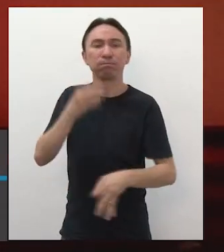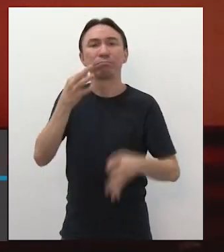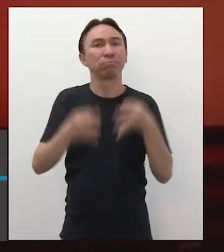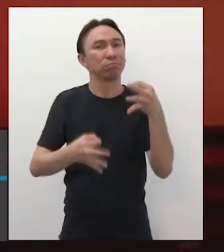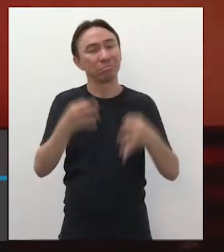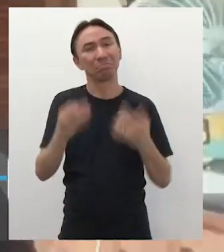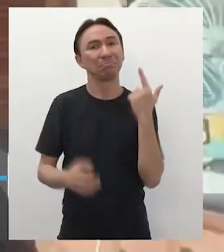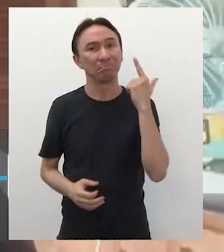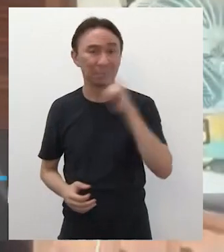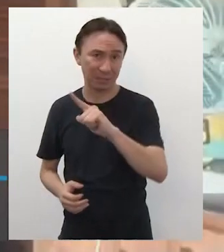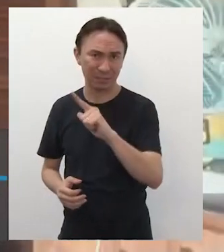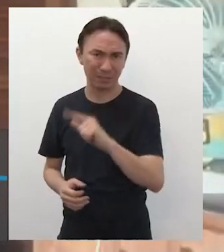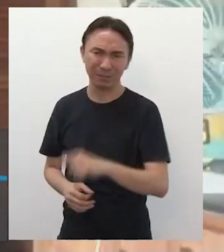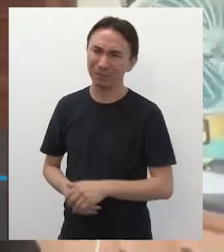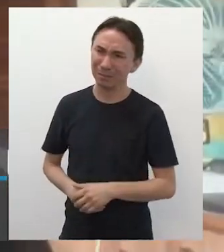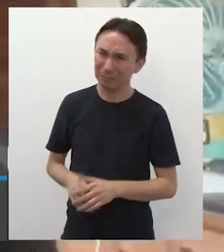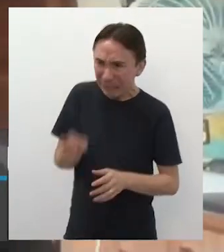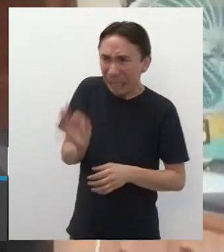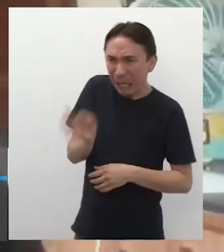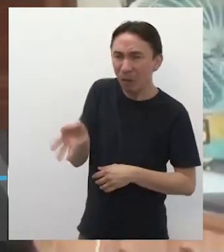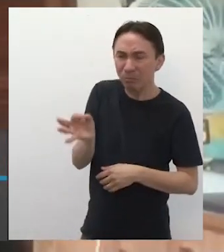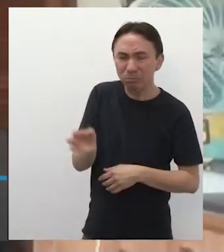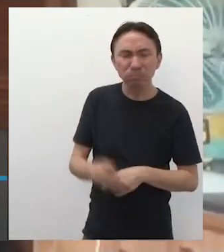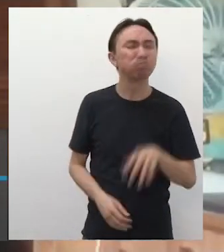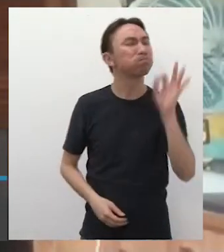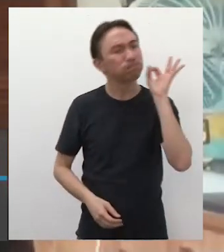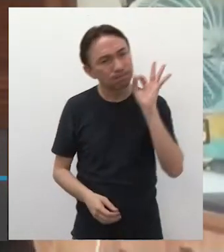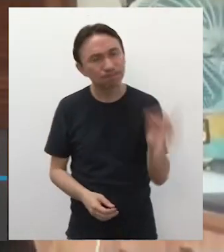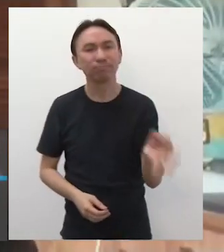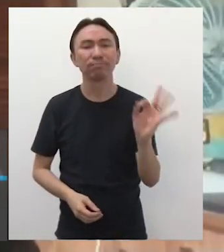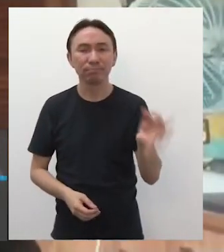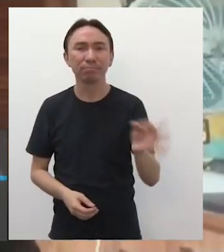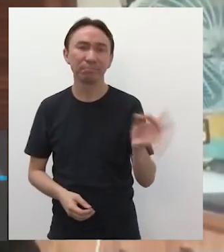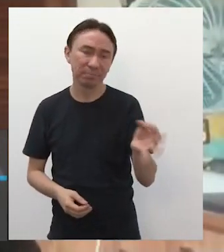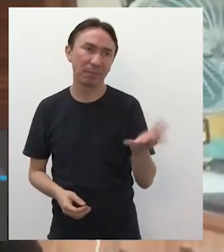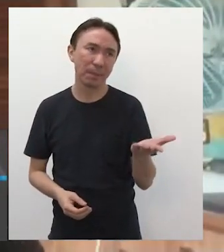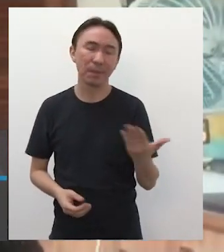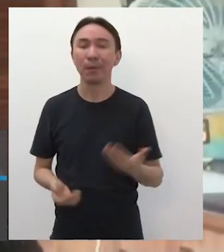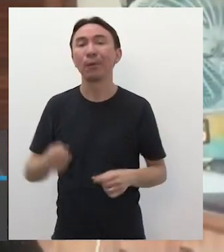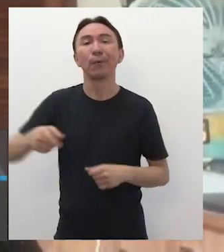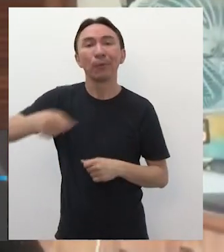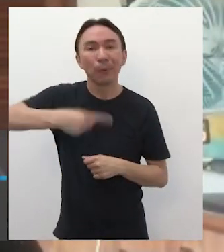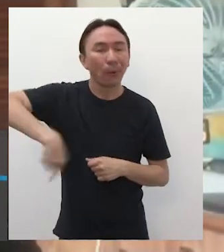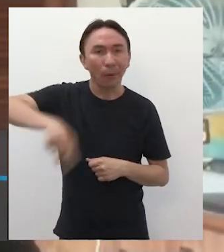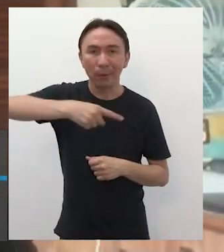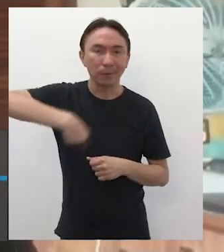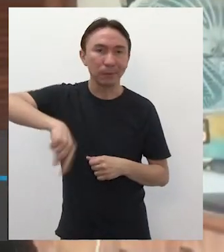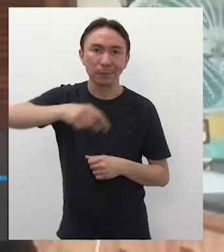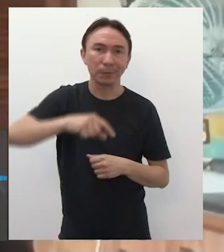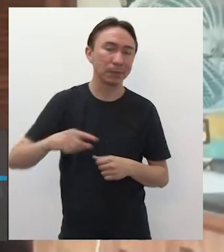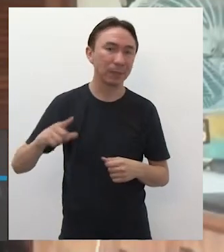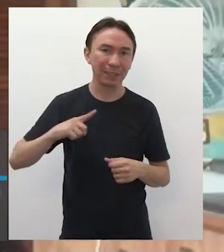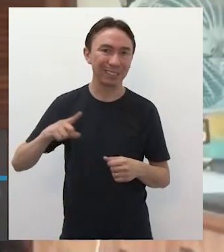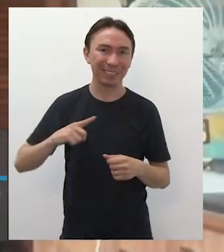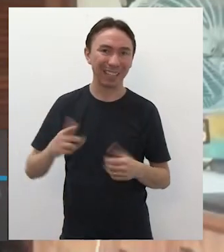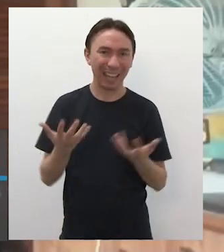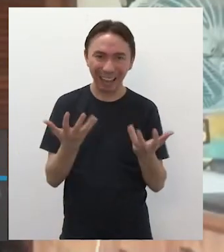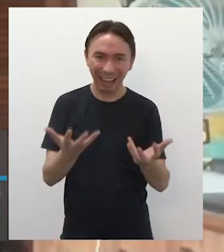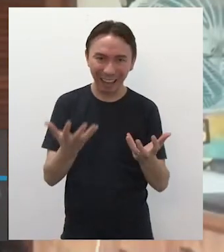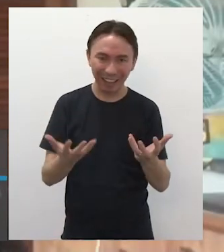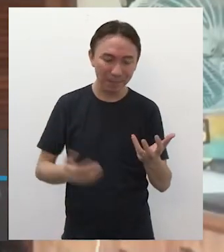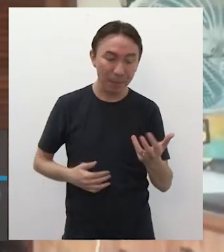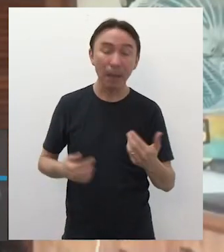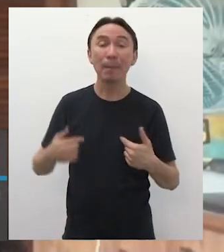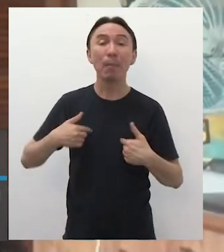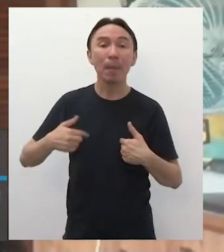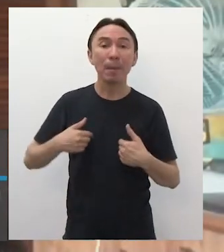acertado? Com certeza. Eu falo que quando a gente está começando um trabalho de transformação da própria